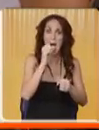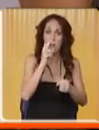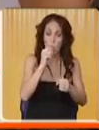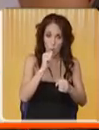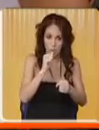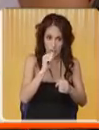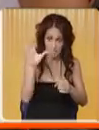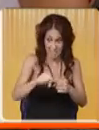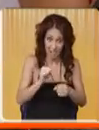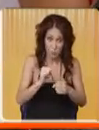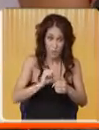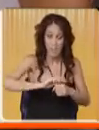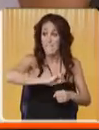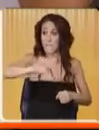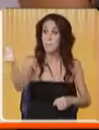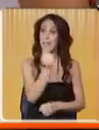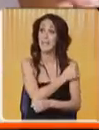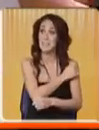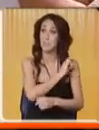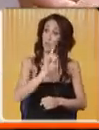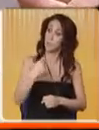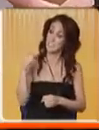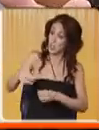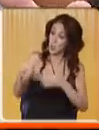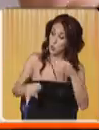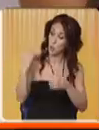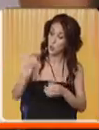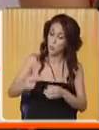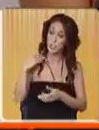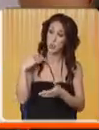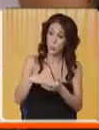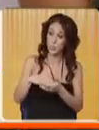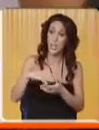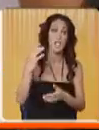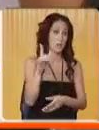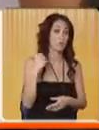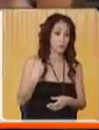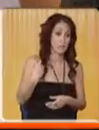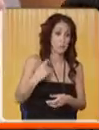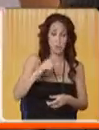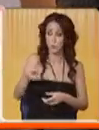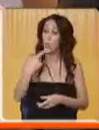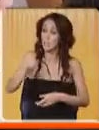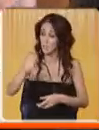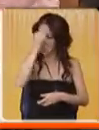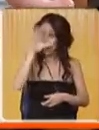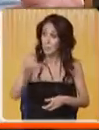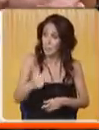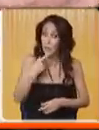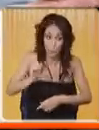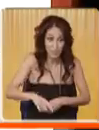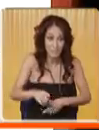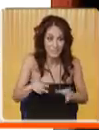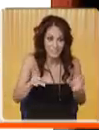alcoolemia e foi mandado para casa para ser presente ao juiz numa segunda-feira. Ele foi apanhado no sábado e depois foi apanhado outra vez no domingo. Portanto,